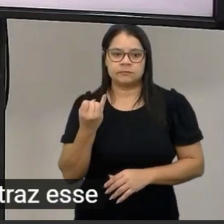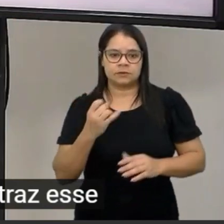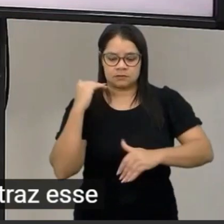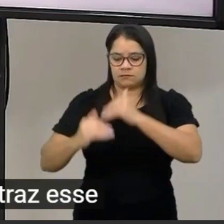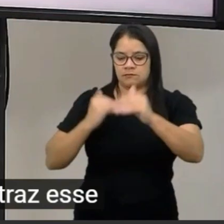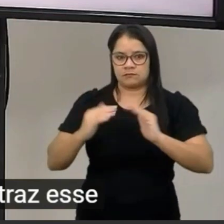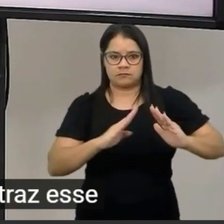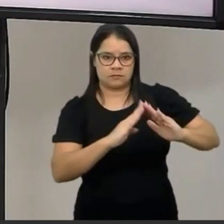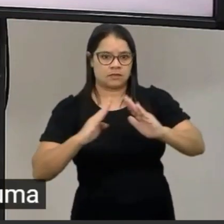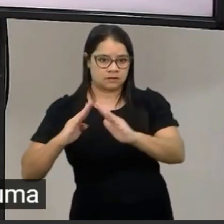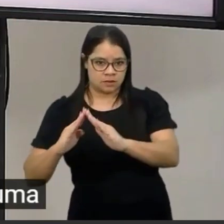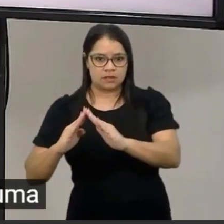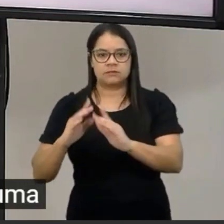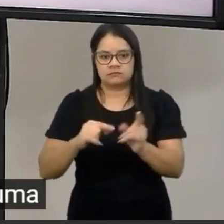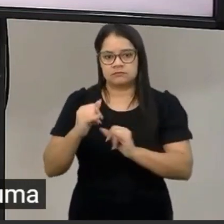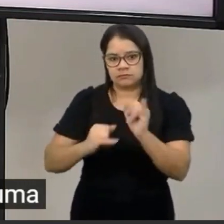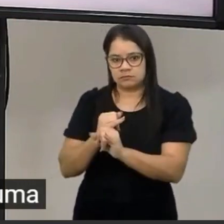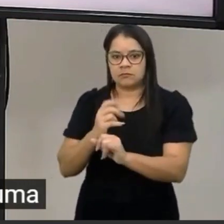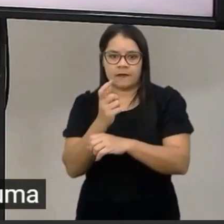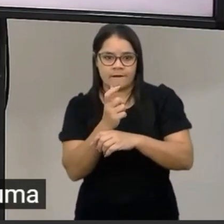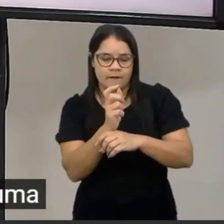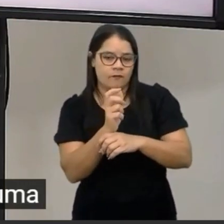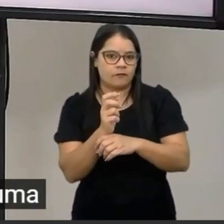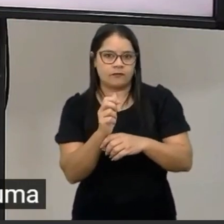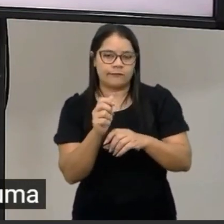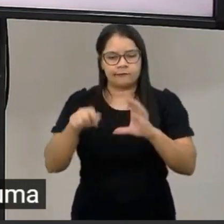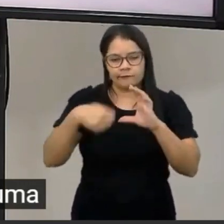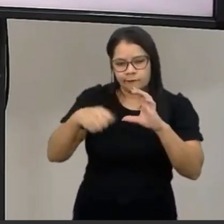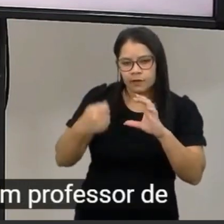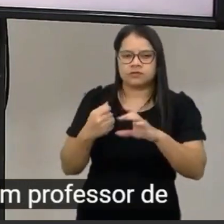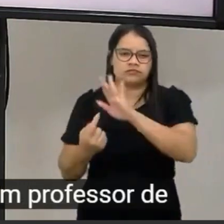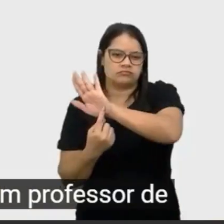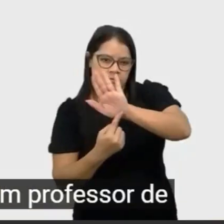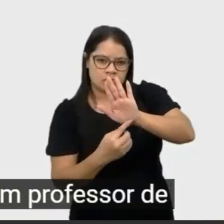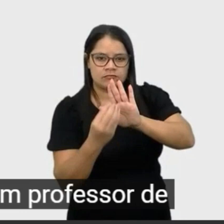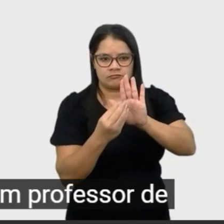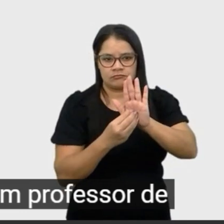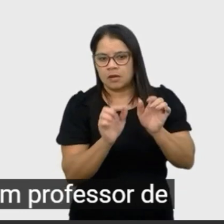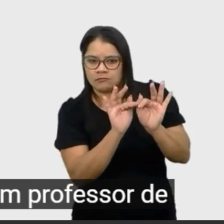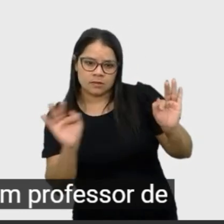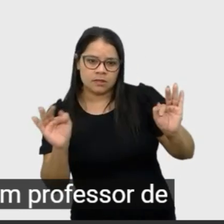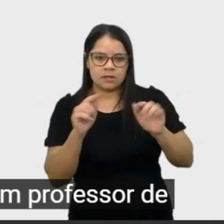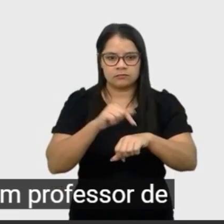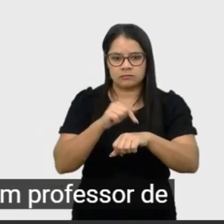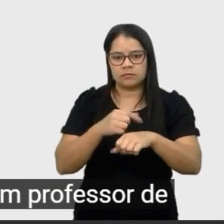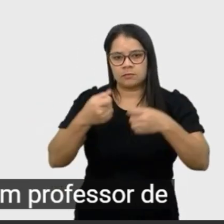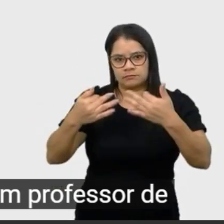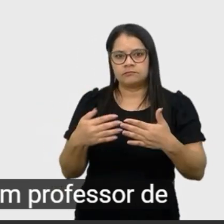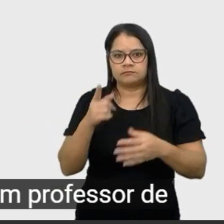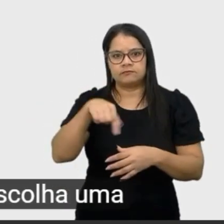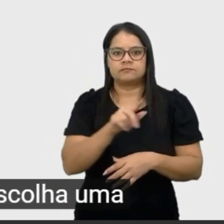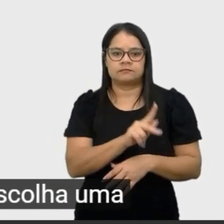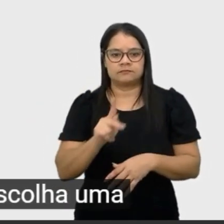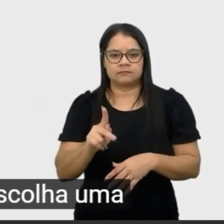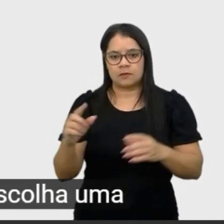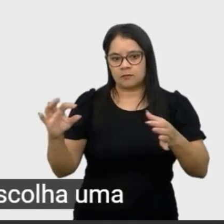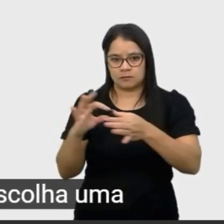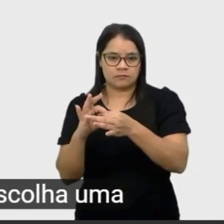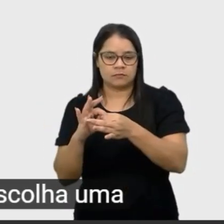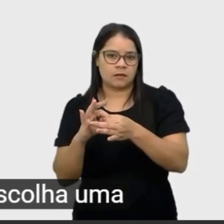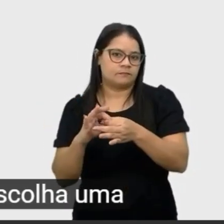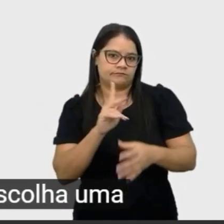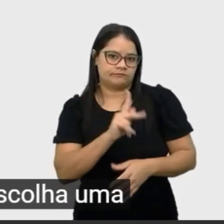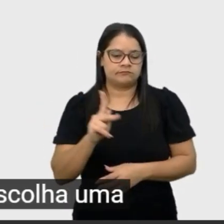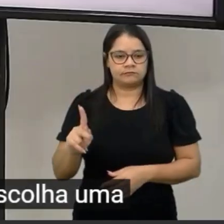Lembre que o material digital traz esse vídeo sobre a evolução das casas, ok? E também traz uma linha do tempo. E daí eu falo para você, professor, conectar com o professor de história,